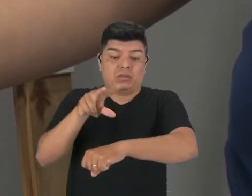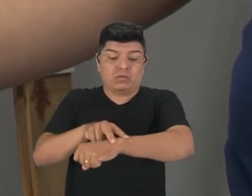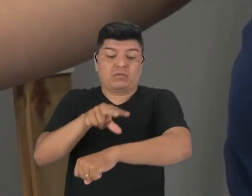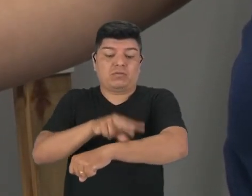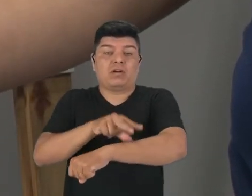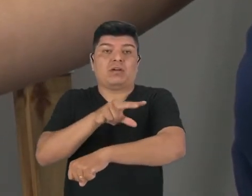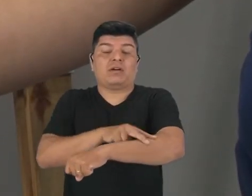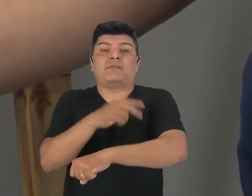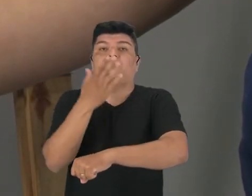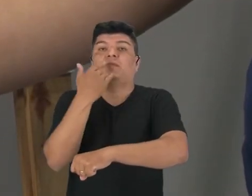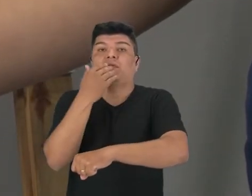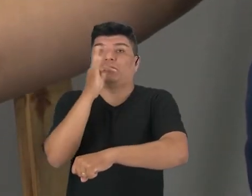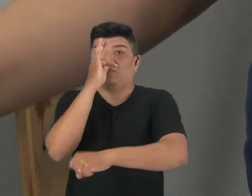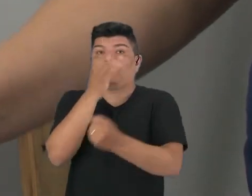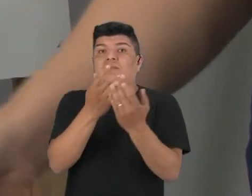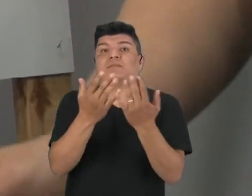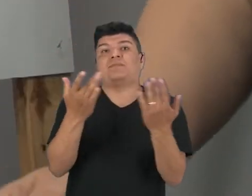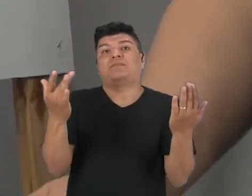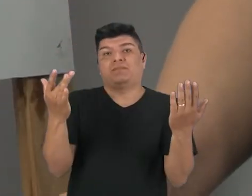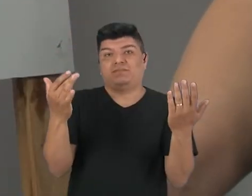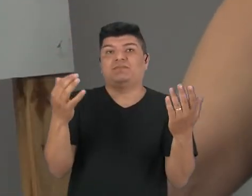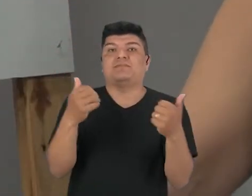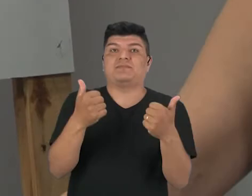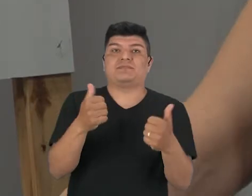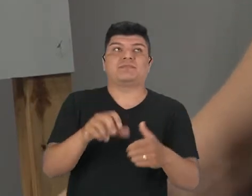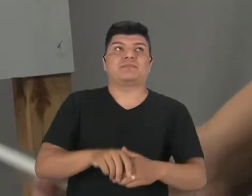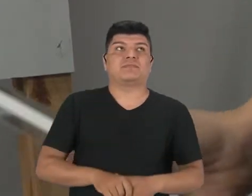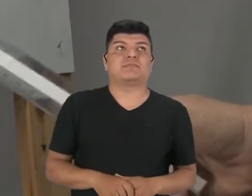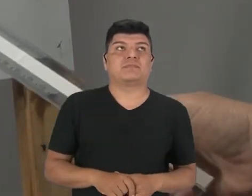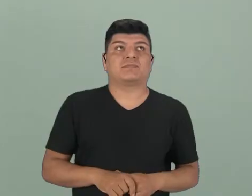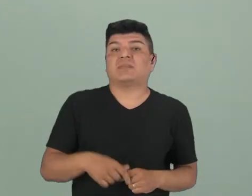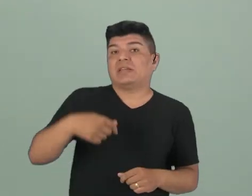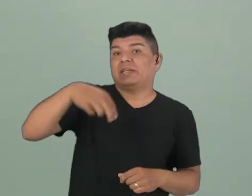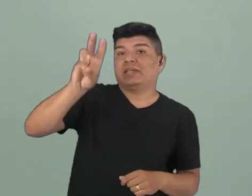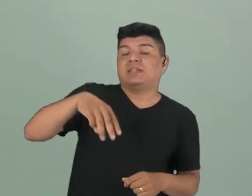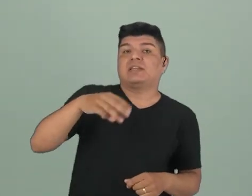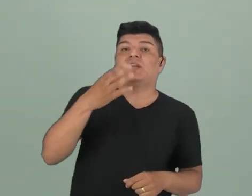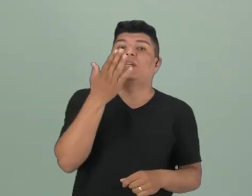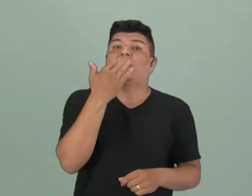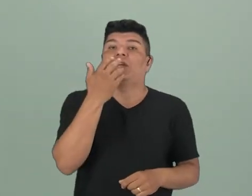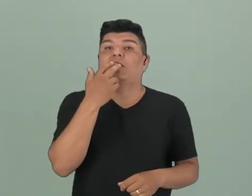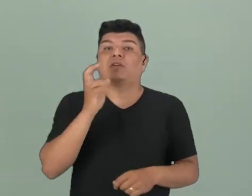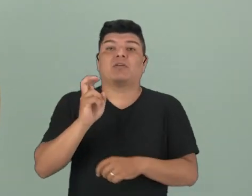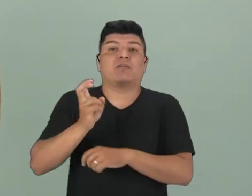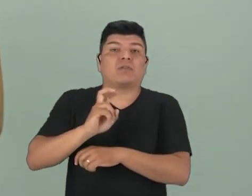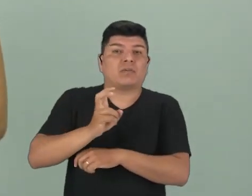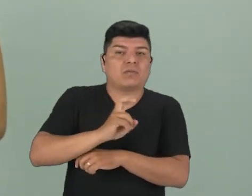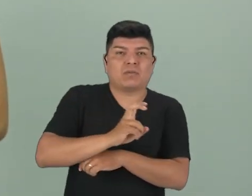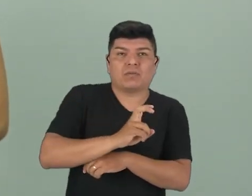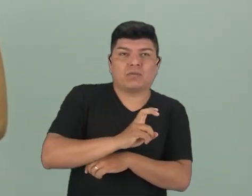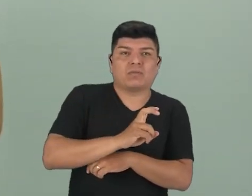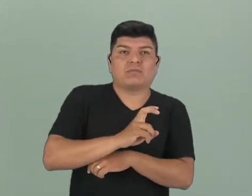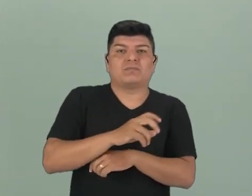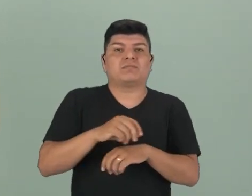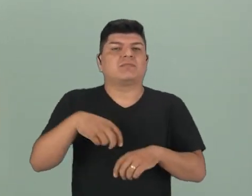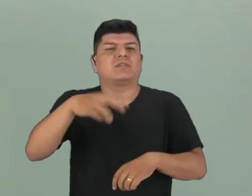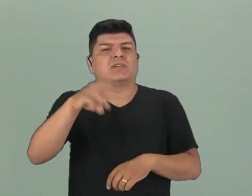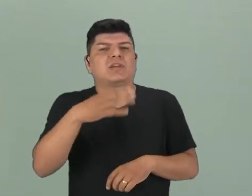a planta, né? No caso, vegetal, ok? E quem se alimenta da serpente, né? Da cobra